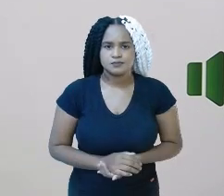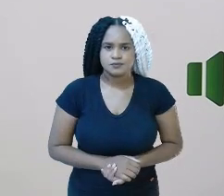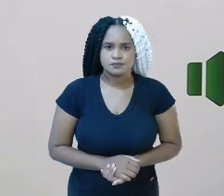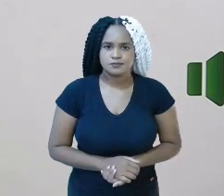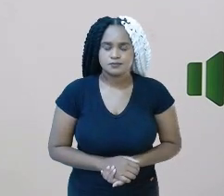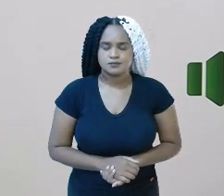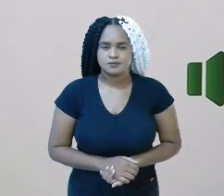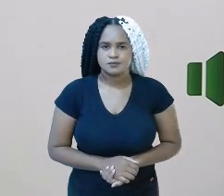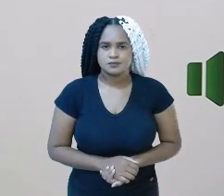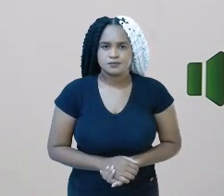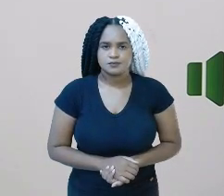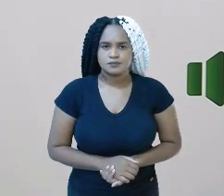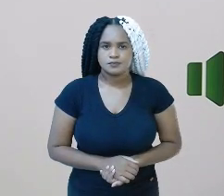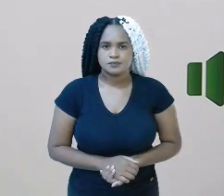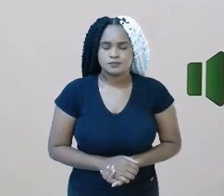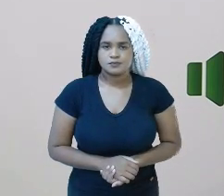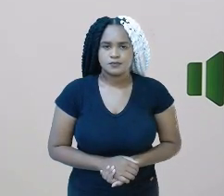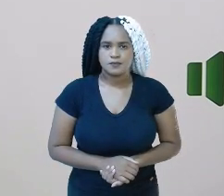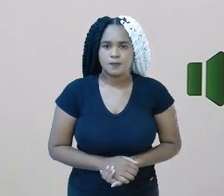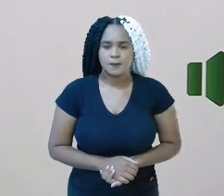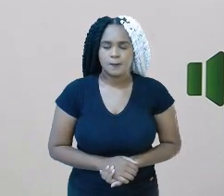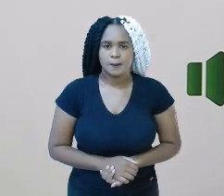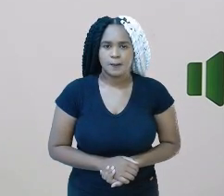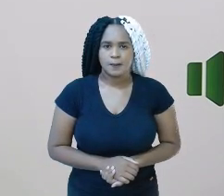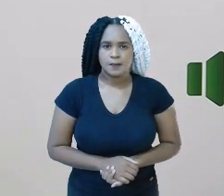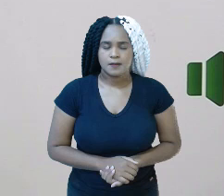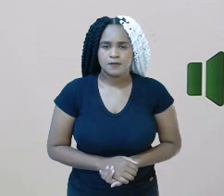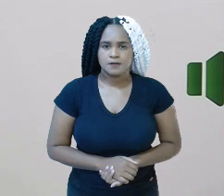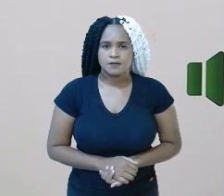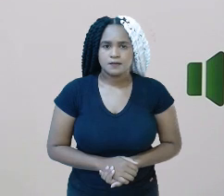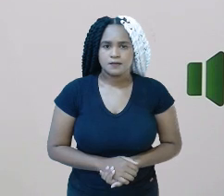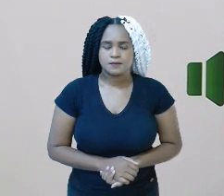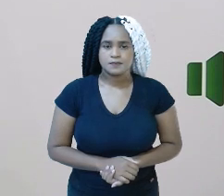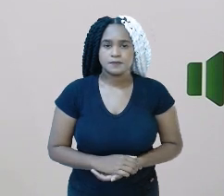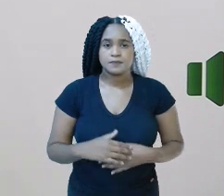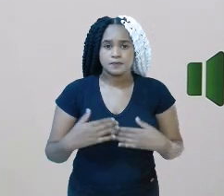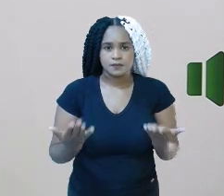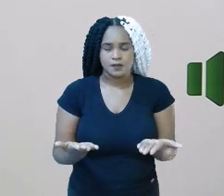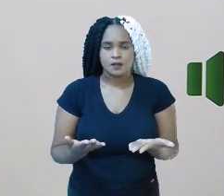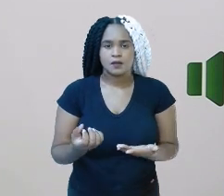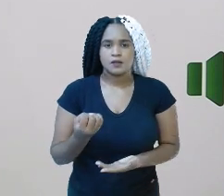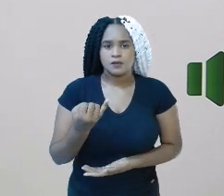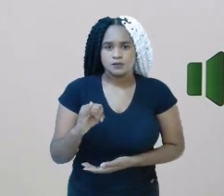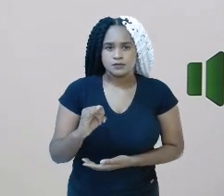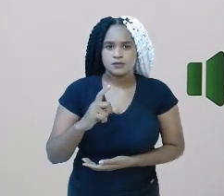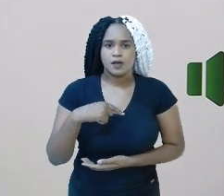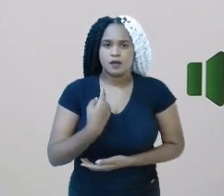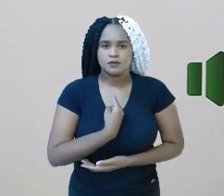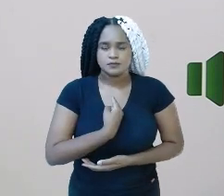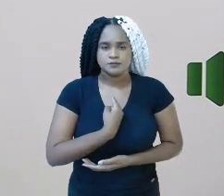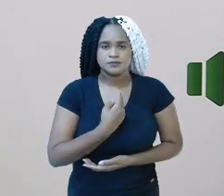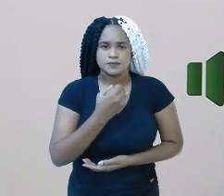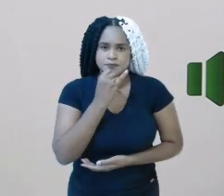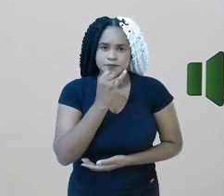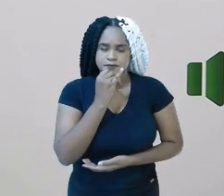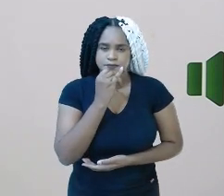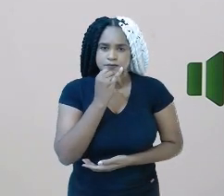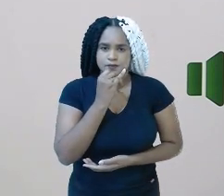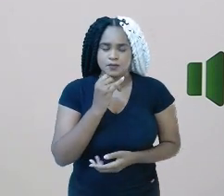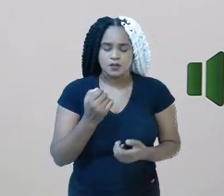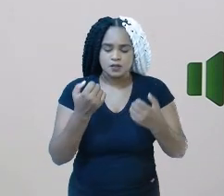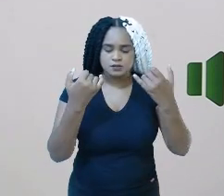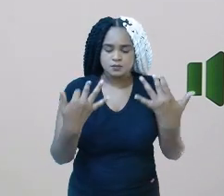ter discussão, porque elas terão o mesmo tamanho. Quando a gente fala de medidas não convencionais, a